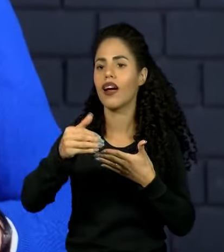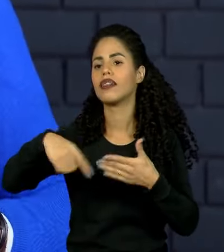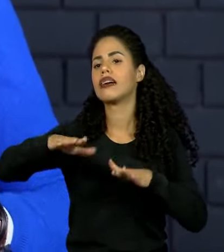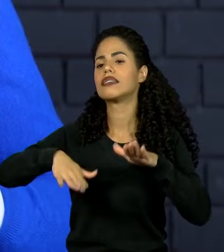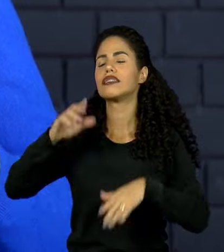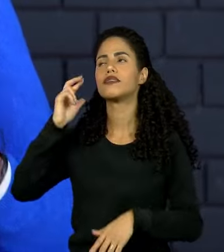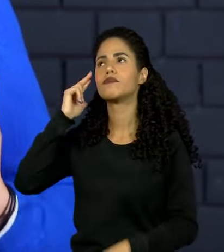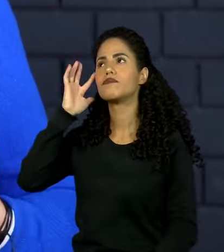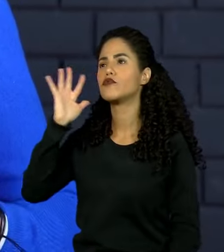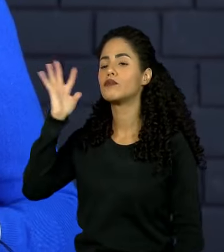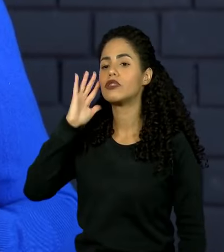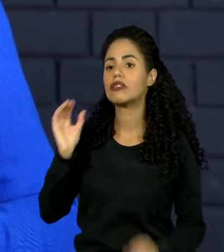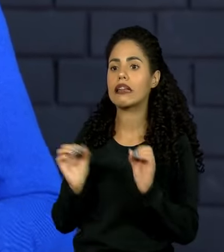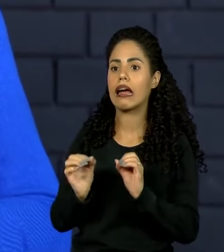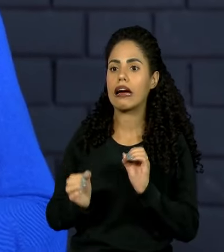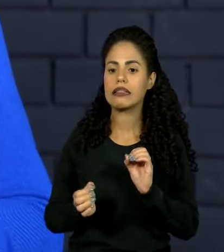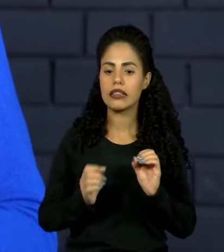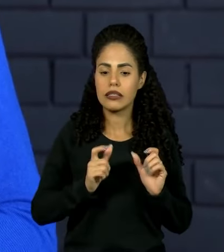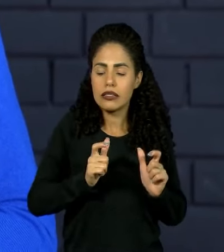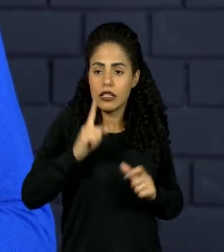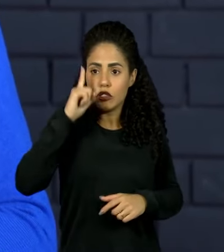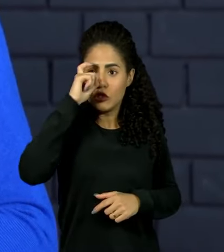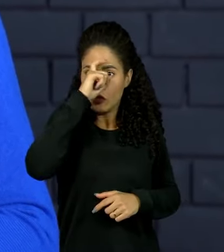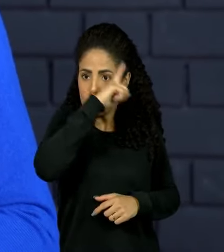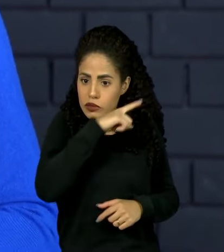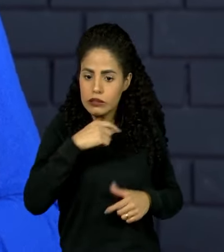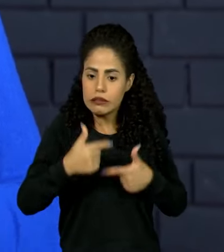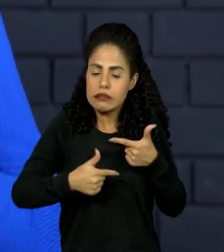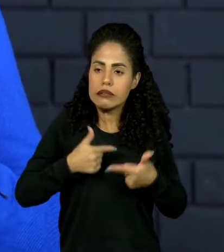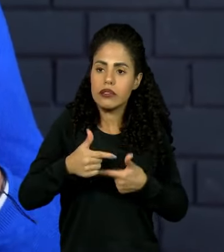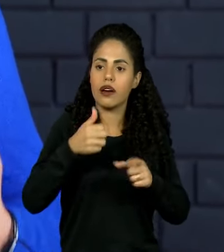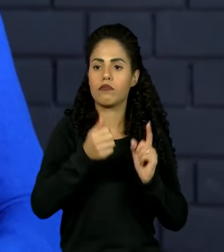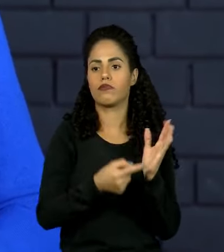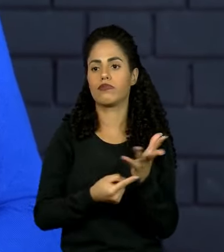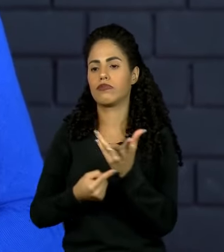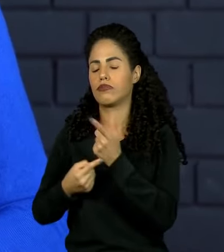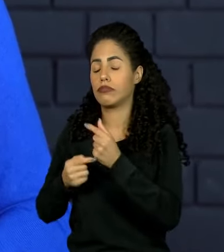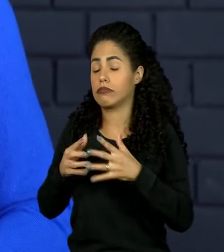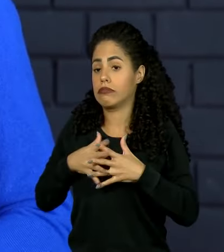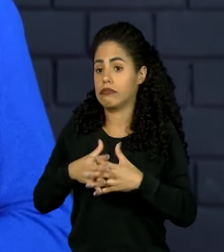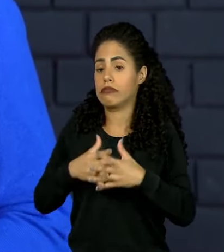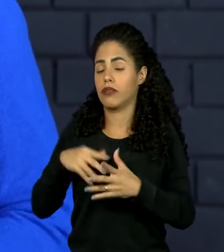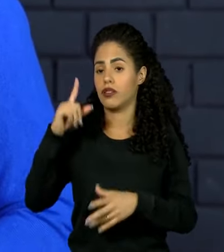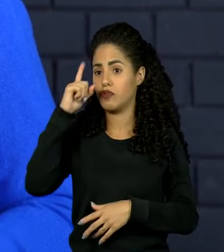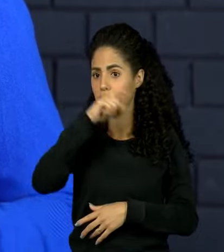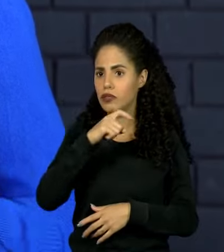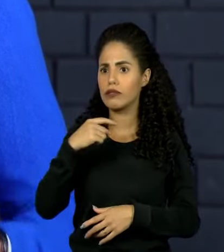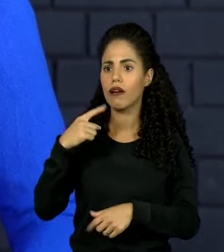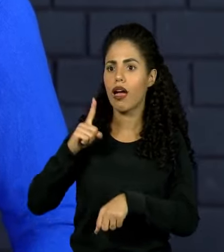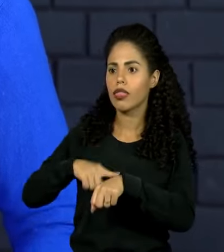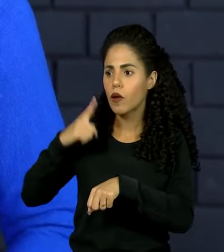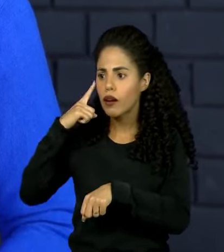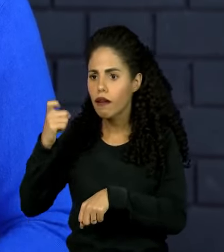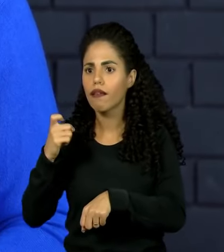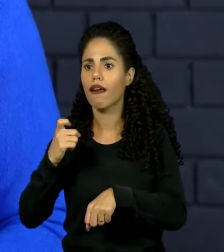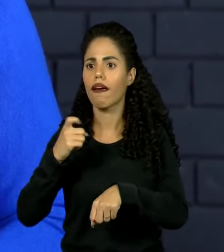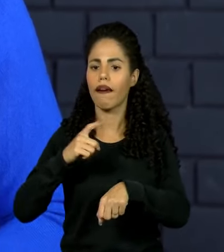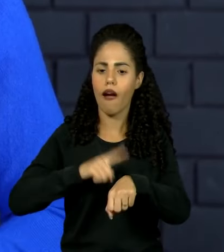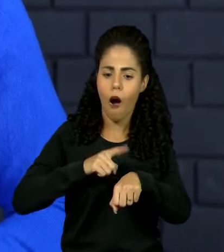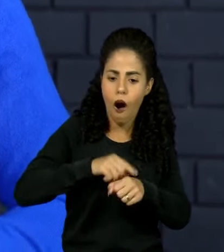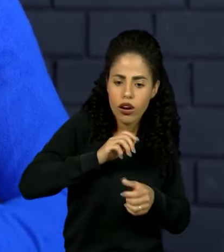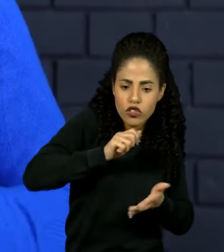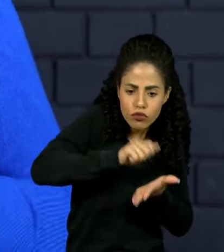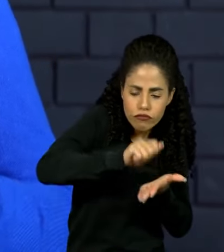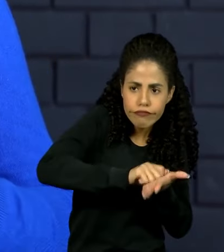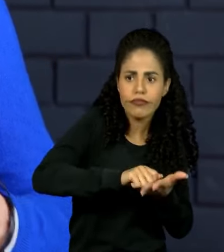né as dificuldades que tem um artista brasileiro a complexidade que é né da ideia a execução do projeto a